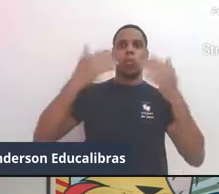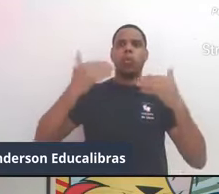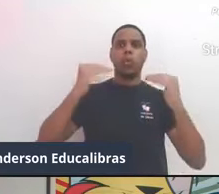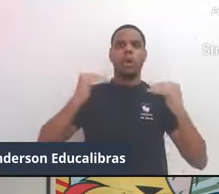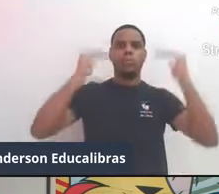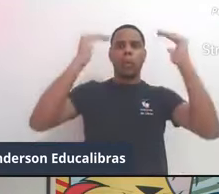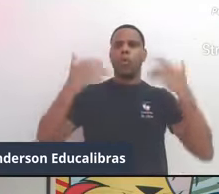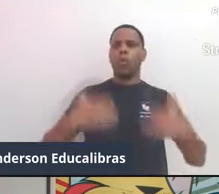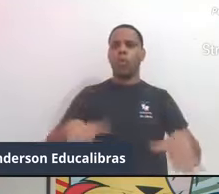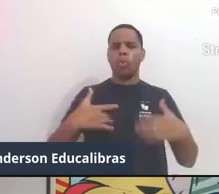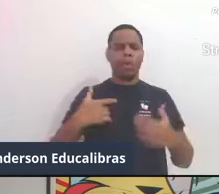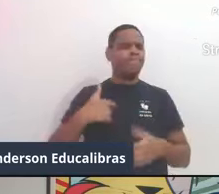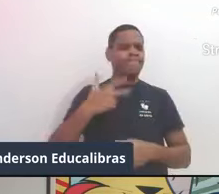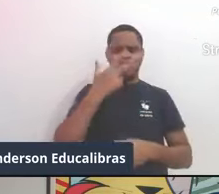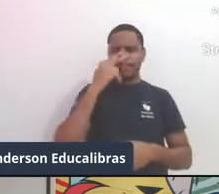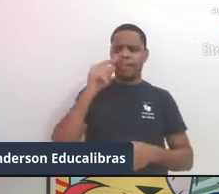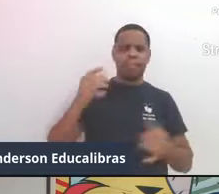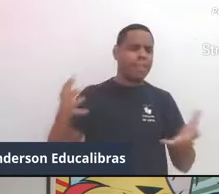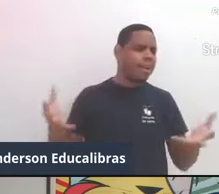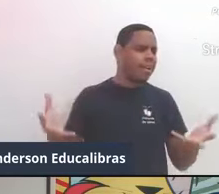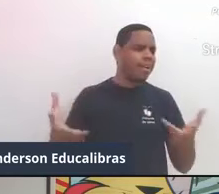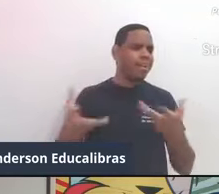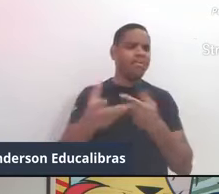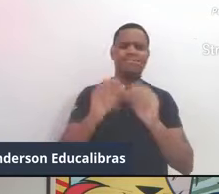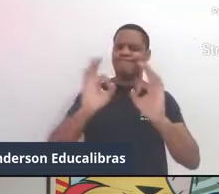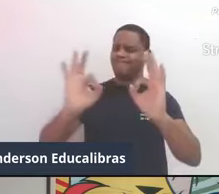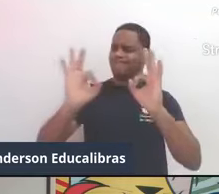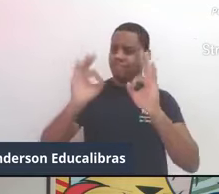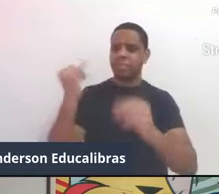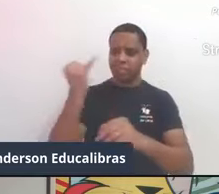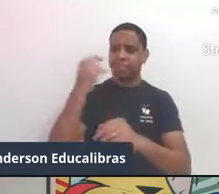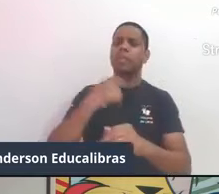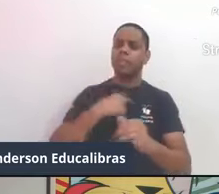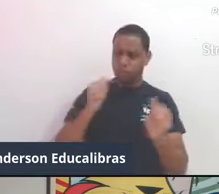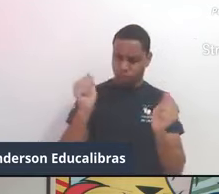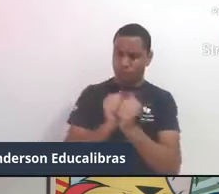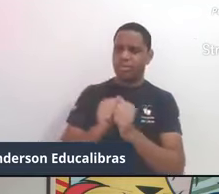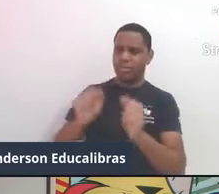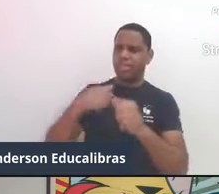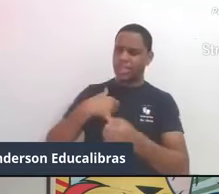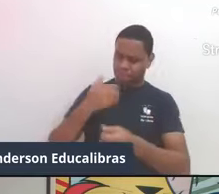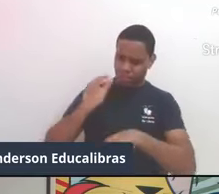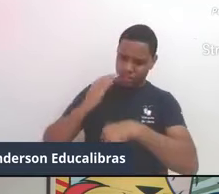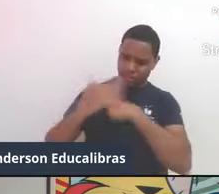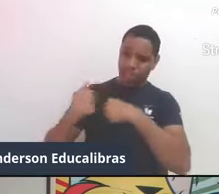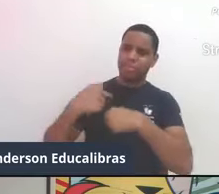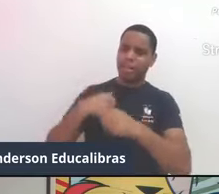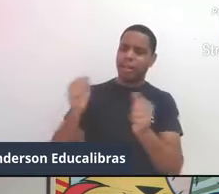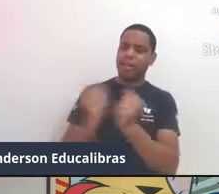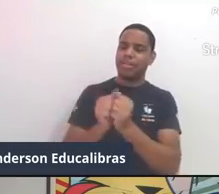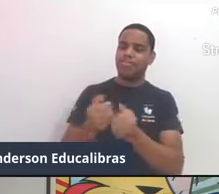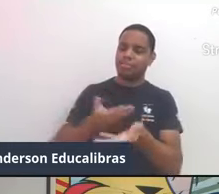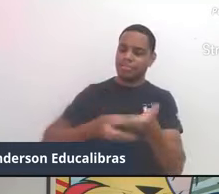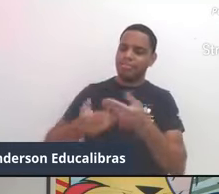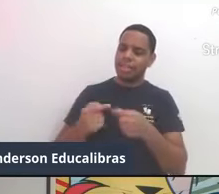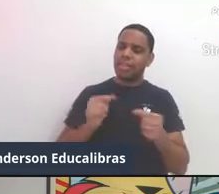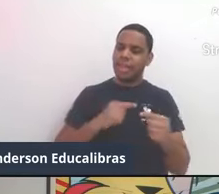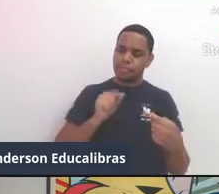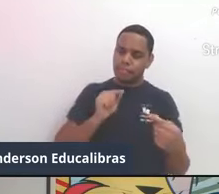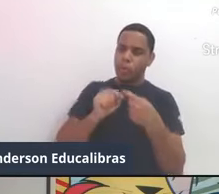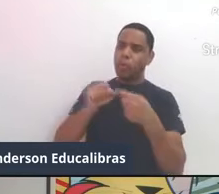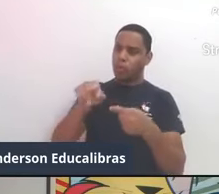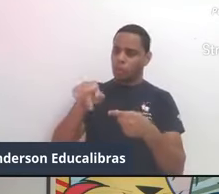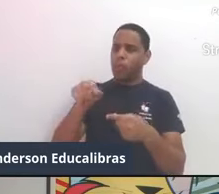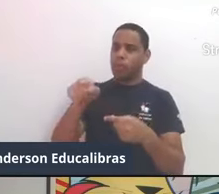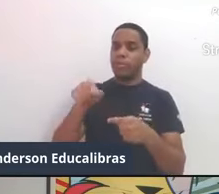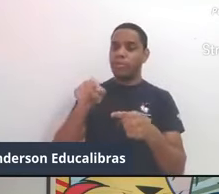isso sensacional, acho importante e pode contar com a gente. Isso faz parte do nosso DNA também, chegar nesse